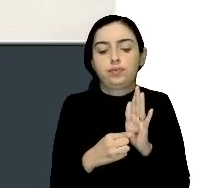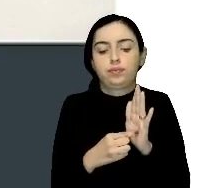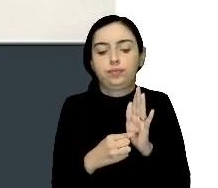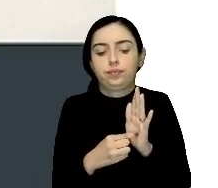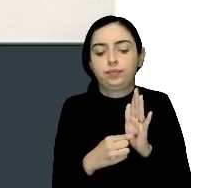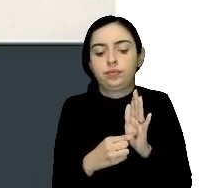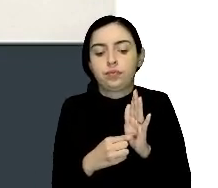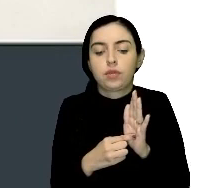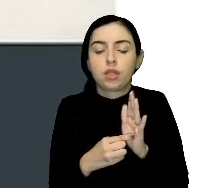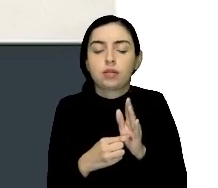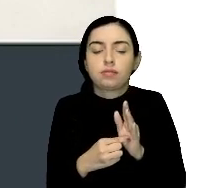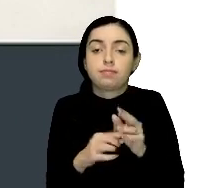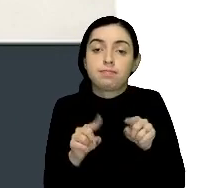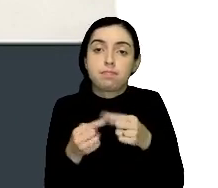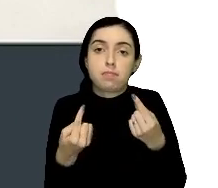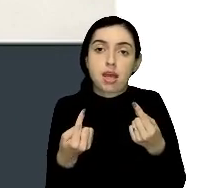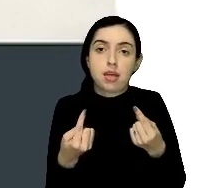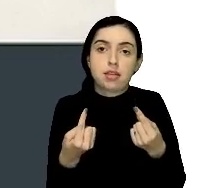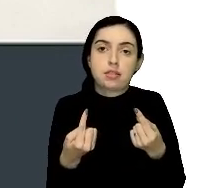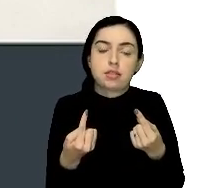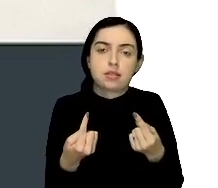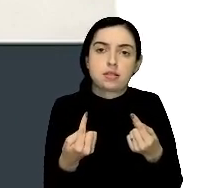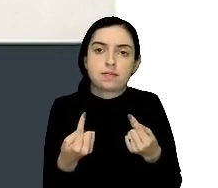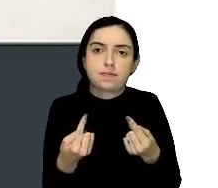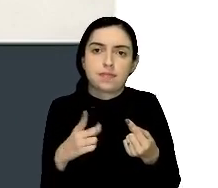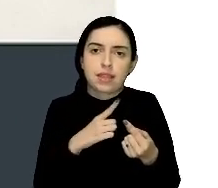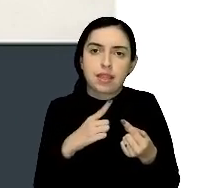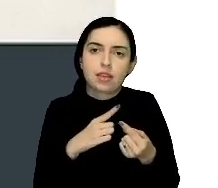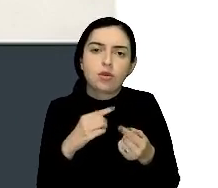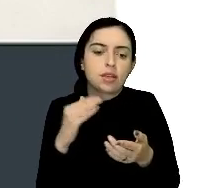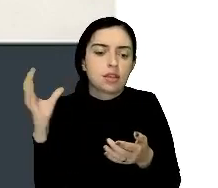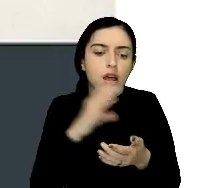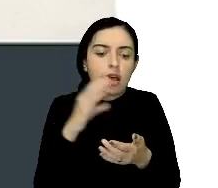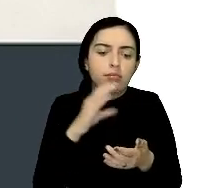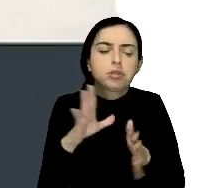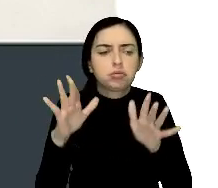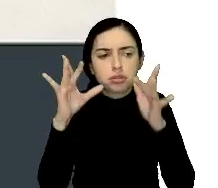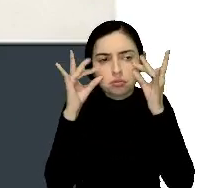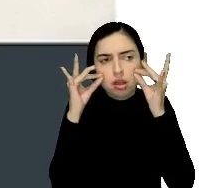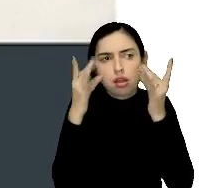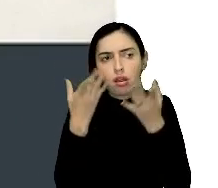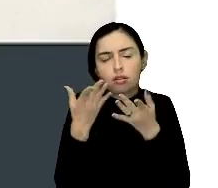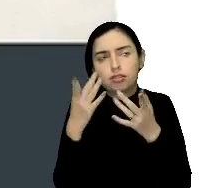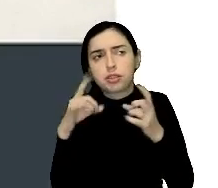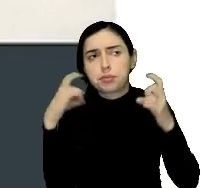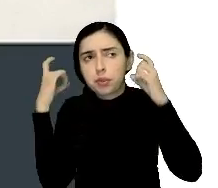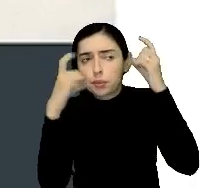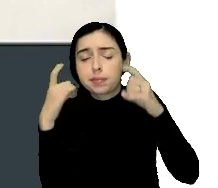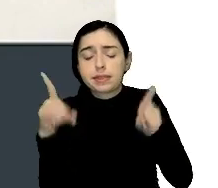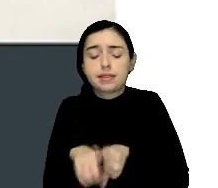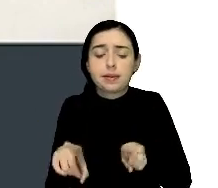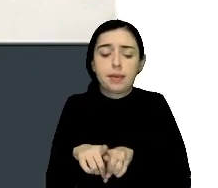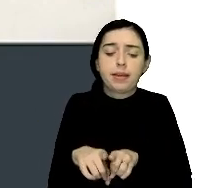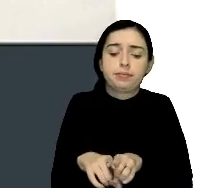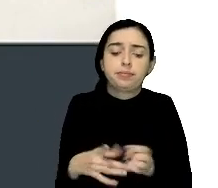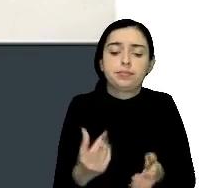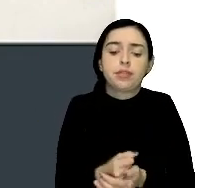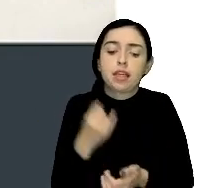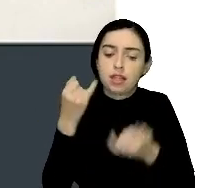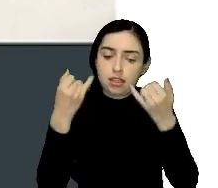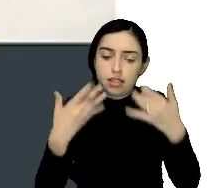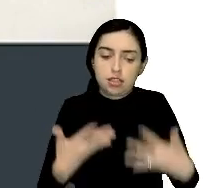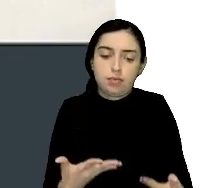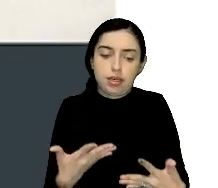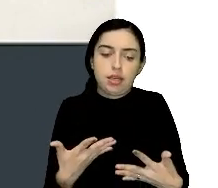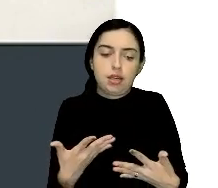No entanto, ela tem algumas passagens interessantes e preocupantes, né? Então ela diz assim, aqui